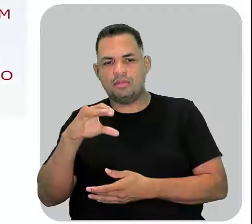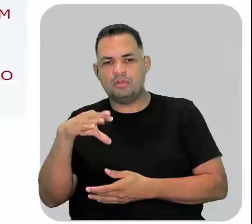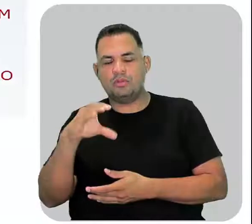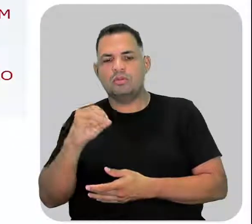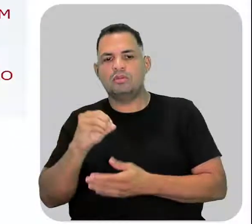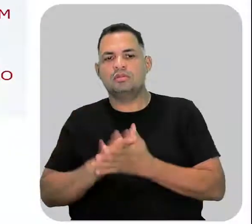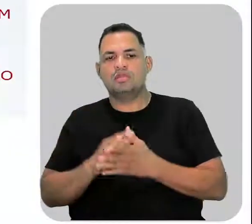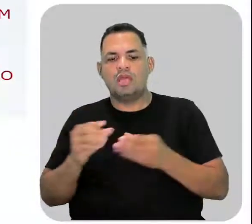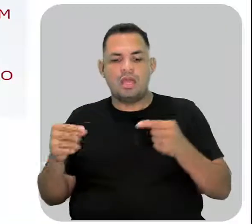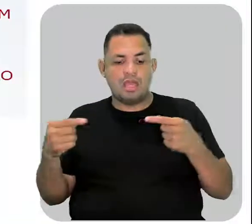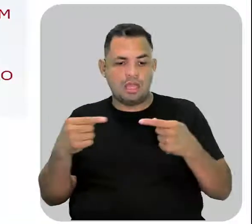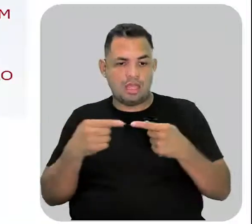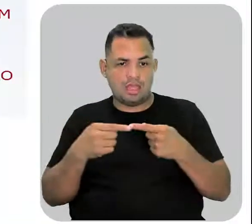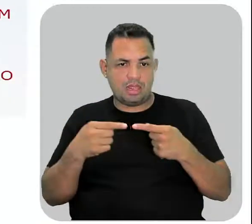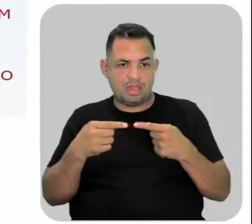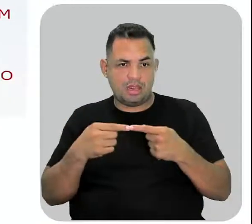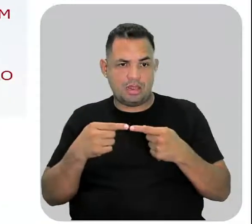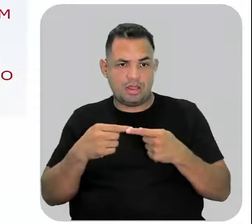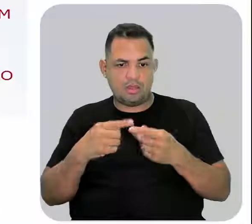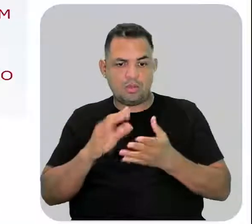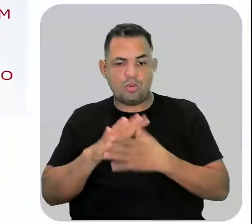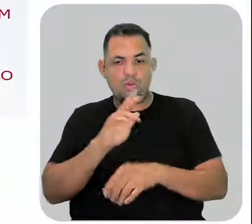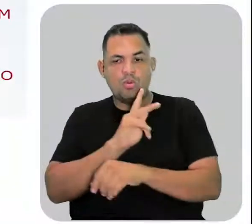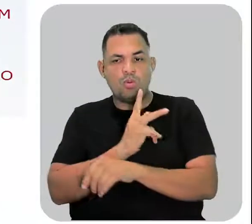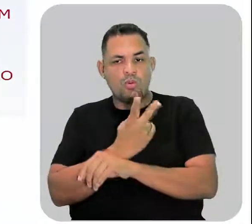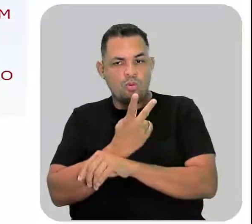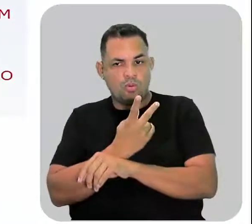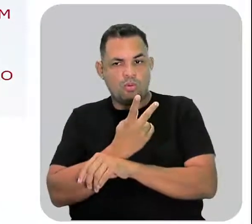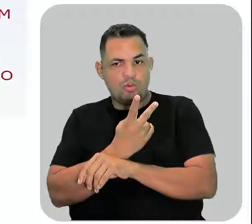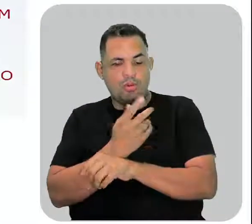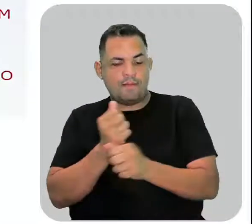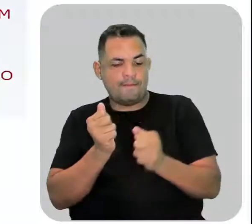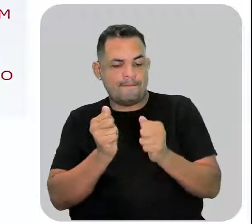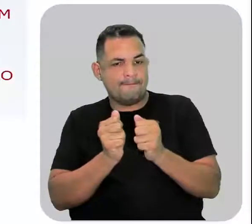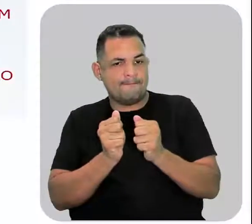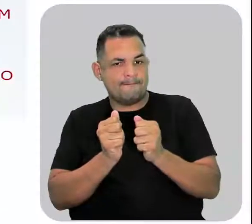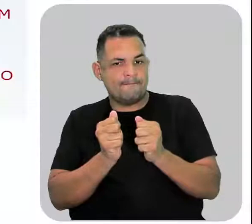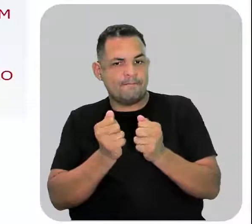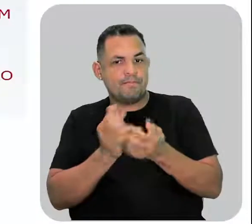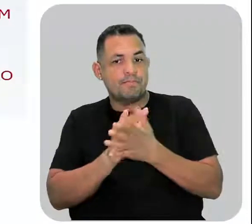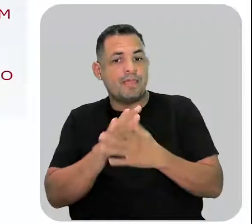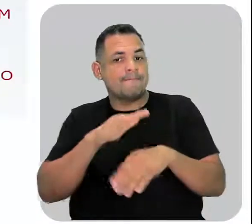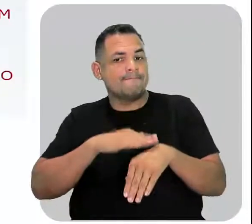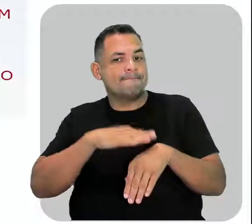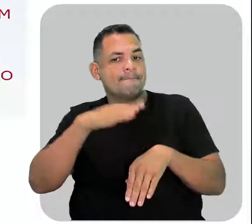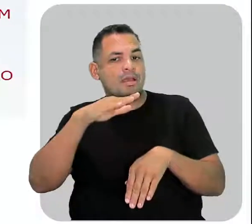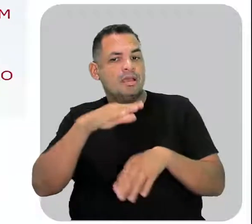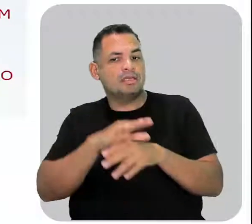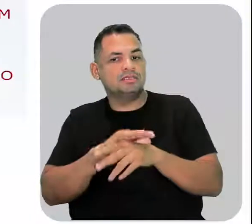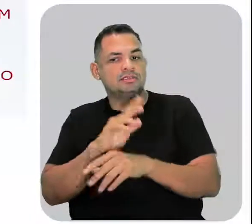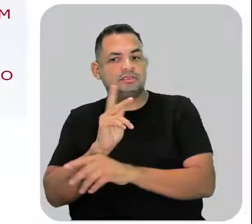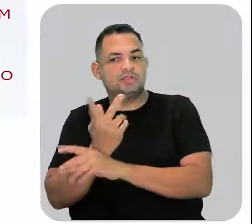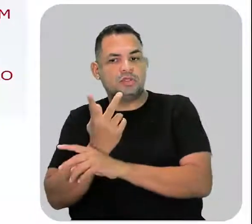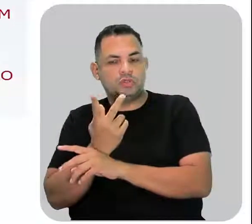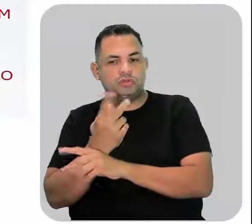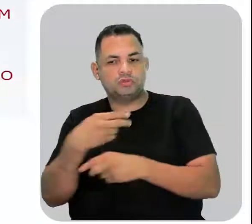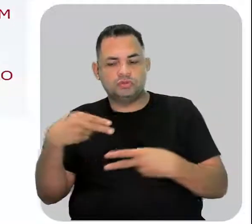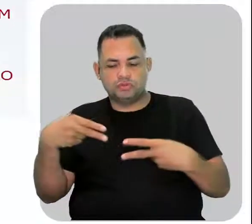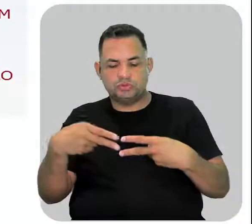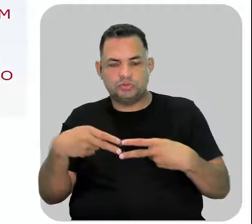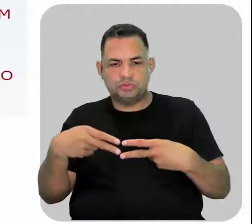hidrogênio tende a se ligar ao carbono mais hidrogenado, ou seja, aquele carbono que já tem a maior quantidade